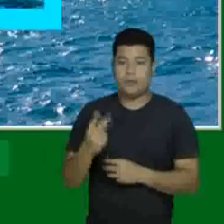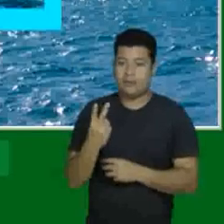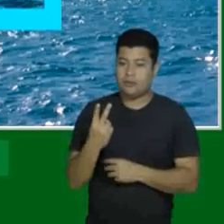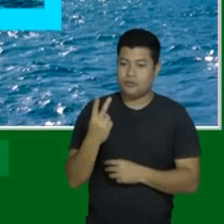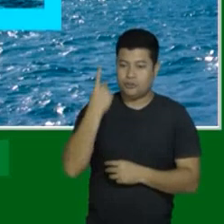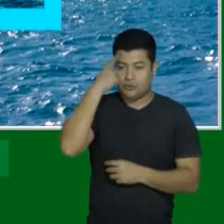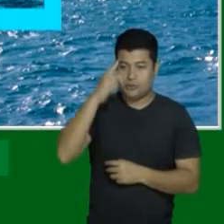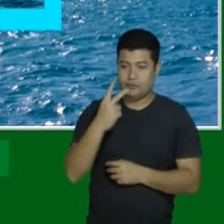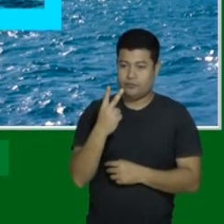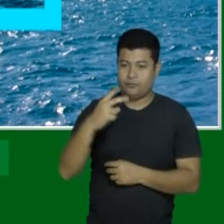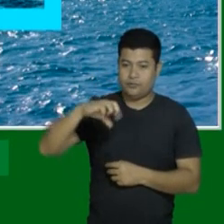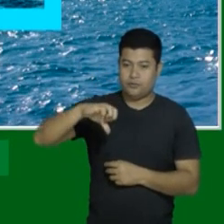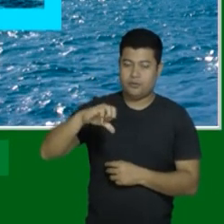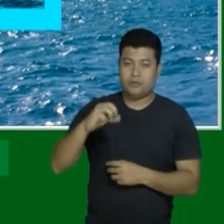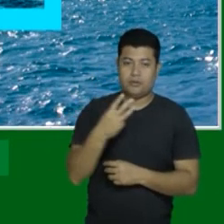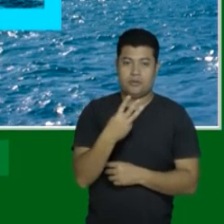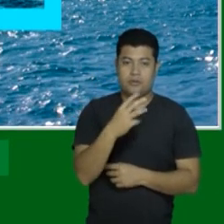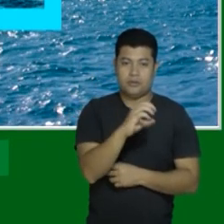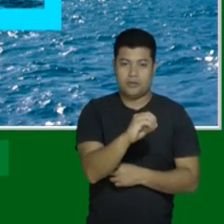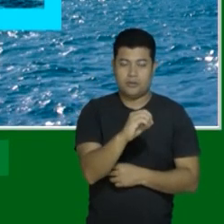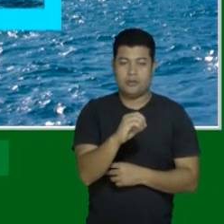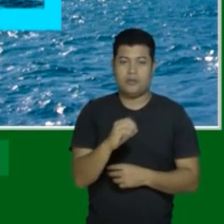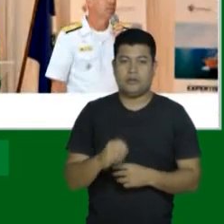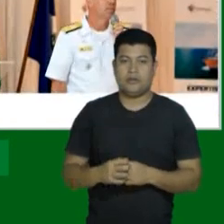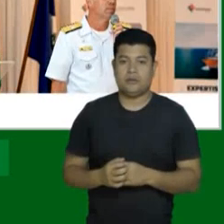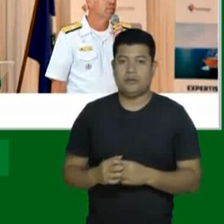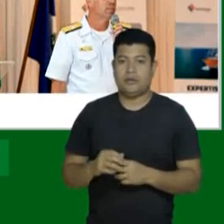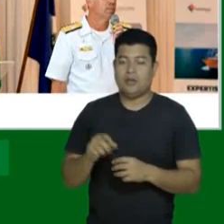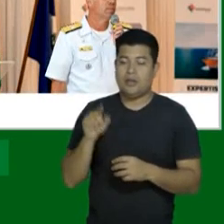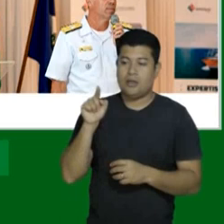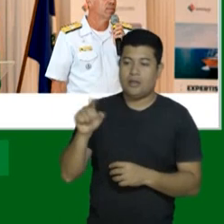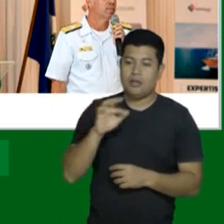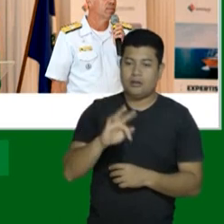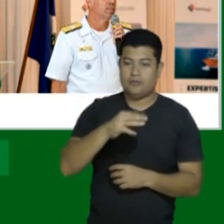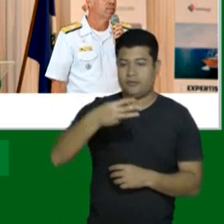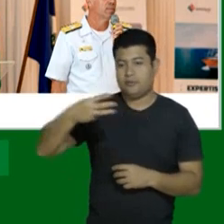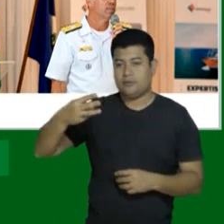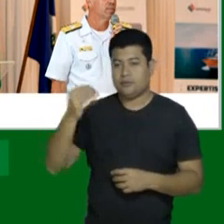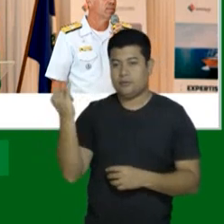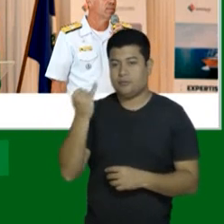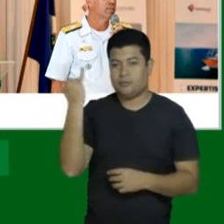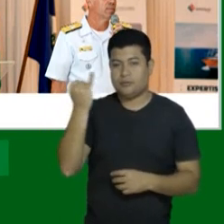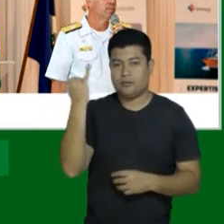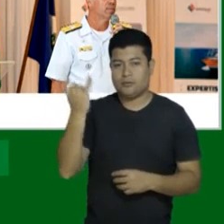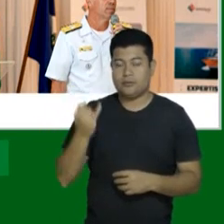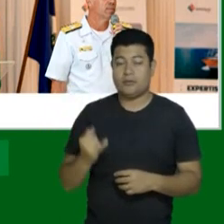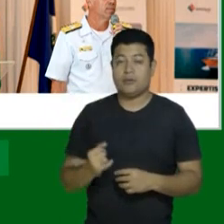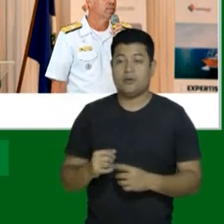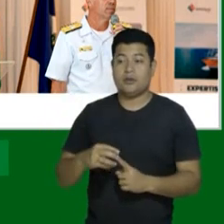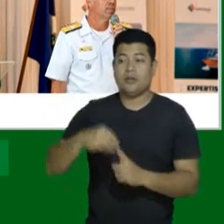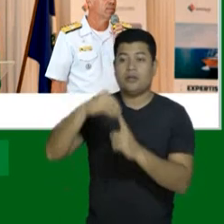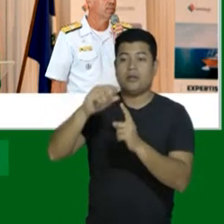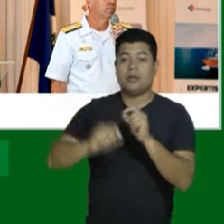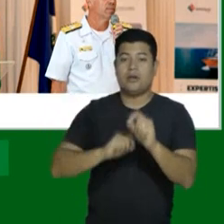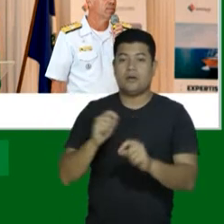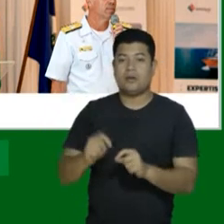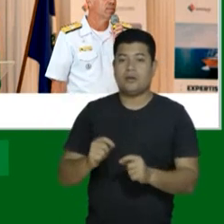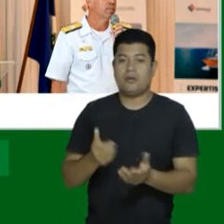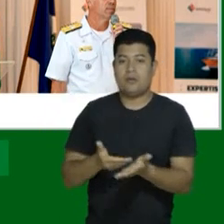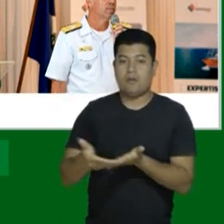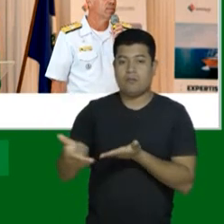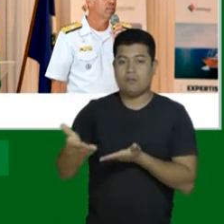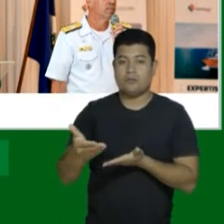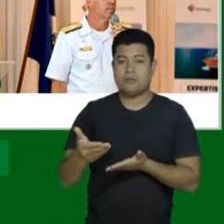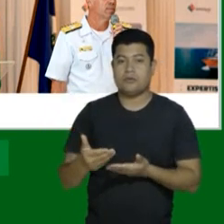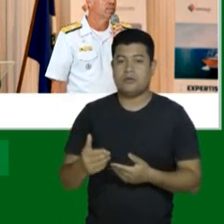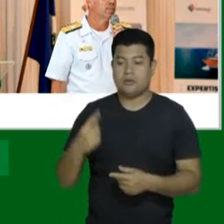deste ano, na Fiesc. Pode seguir. É importante ressaltar que esse é um evento que ele teve início no,